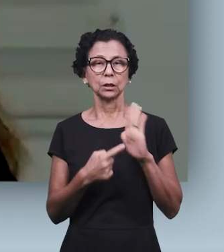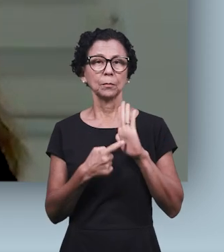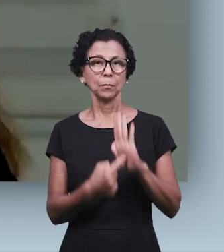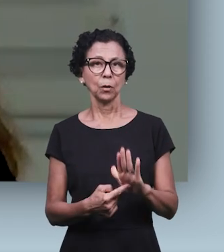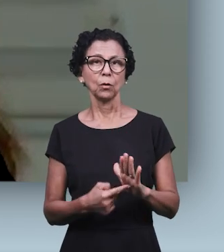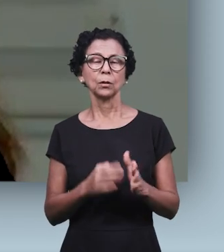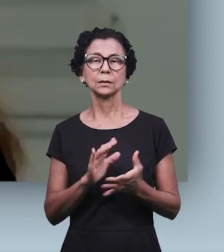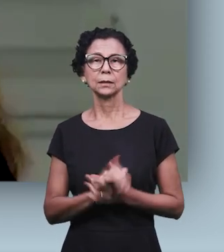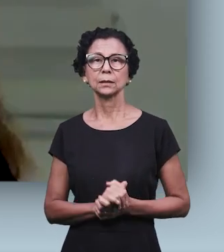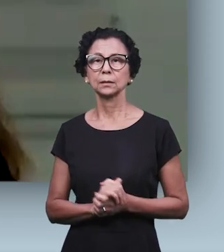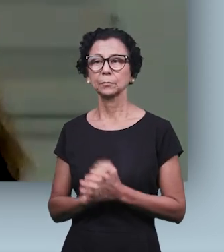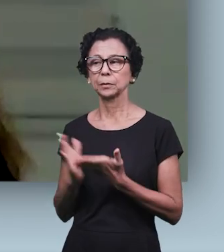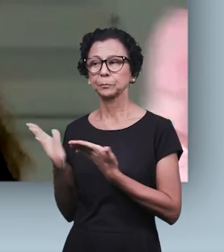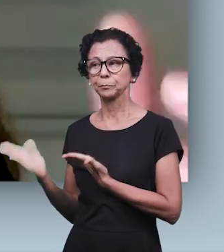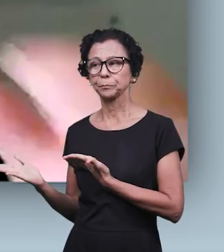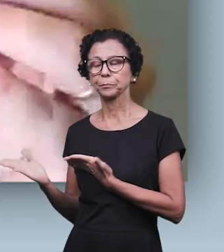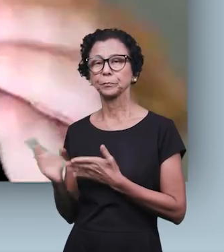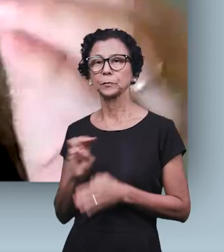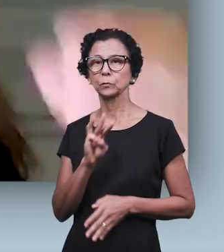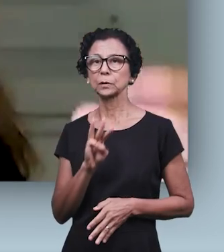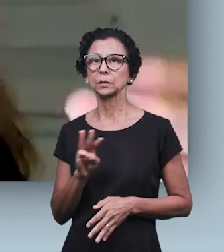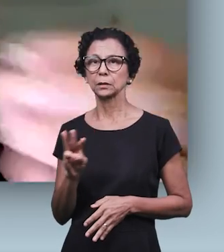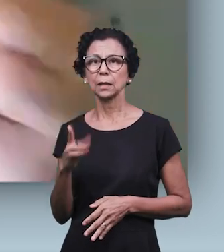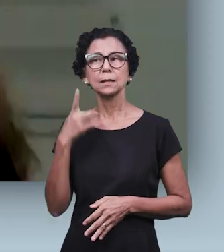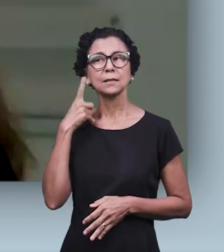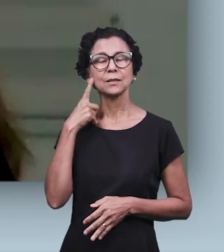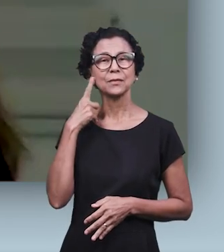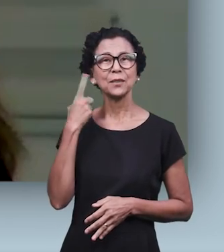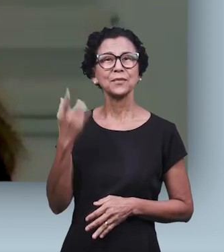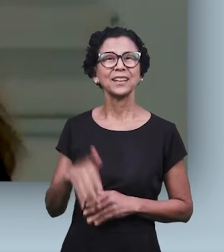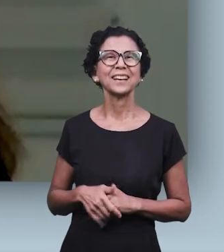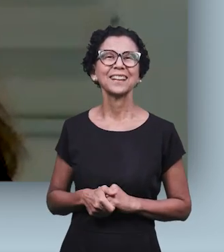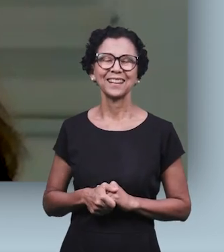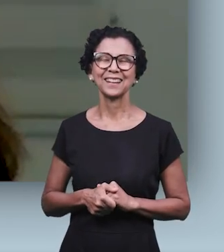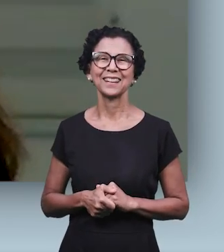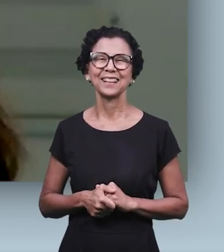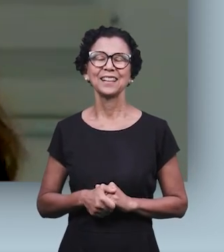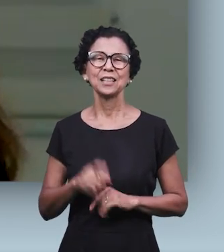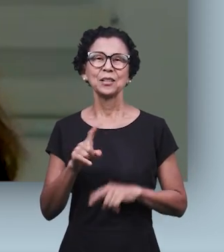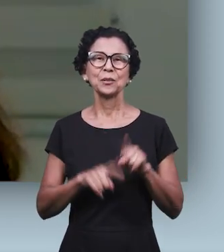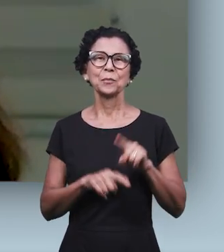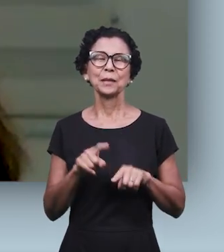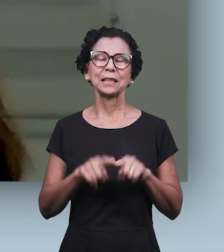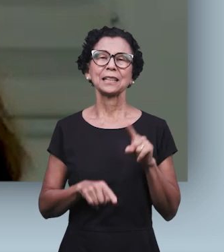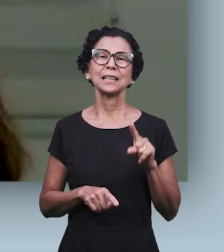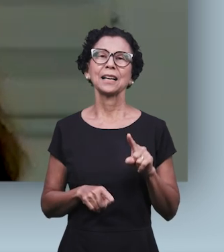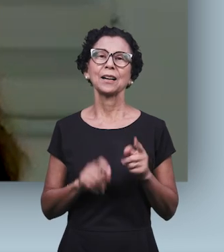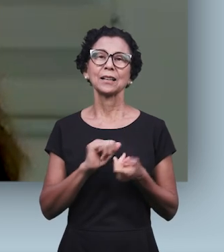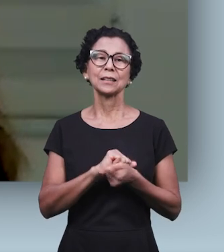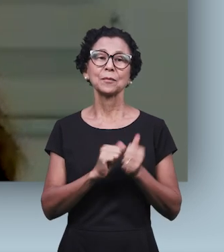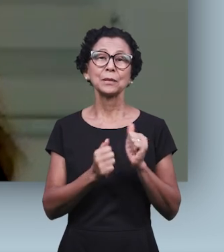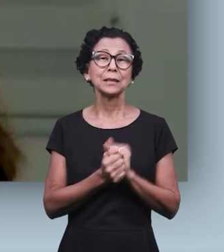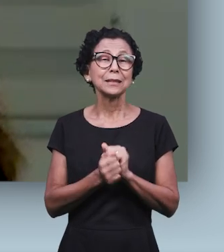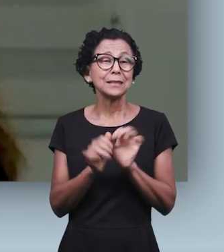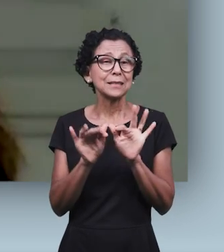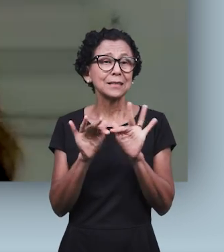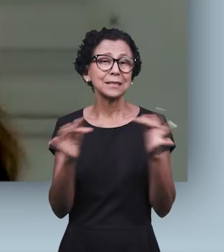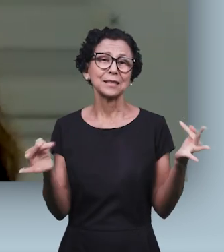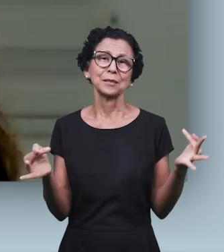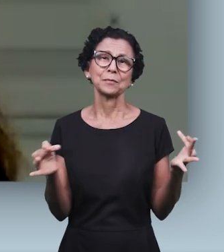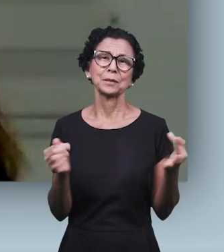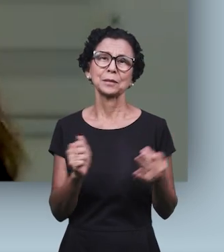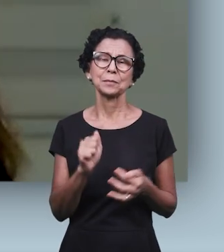site acessibilidade.cm, onde as irmãs vão achar essas sugestões de material adaptado com materiais